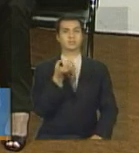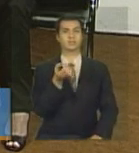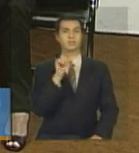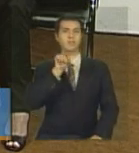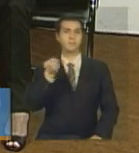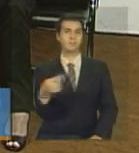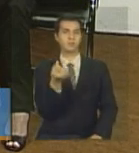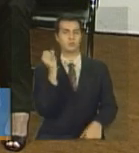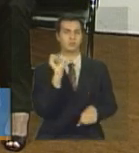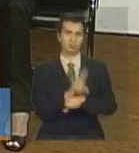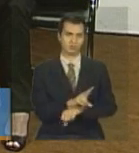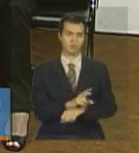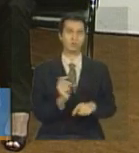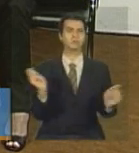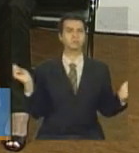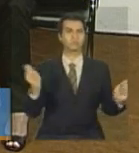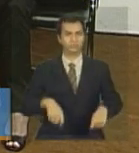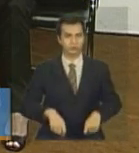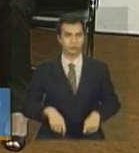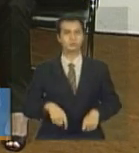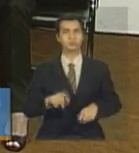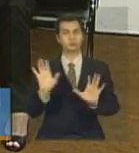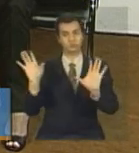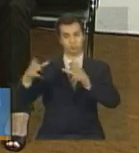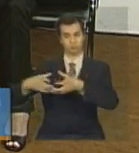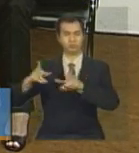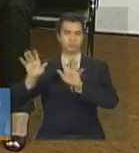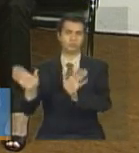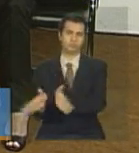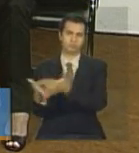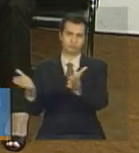mil vagas que são destinadas a esse público, que estão